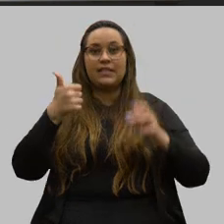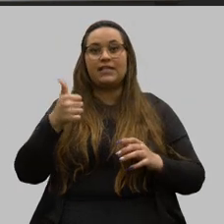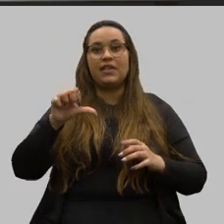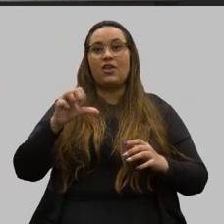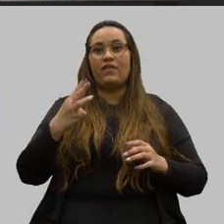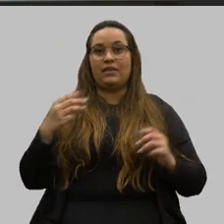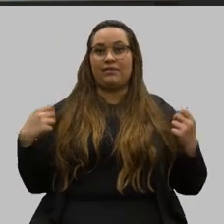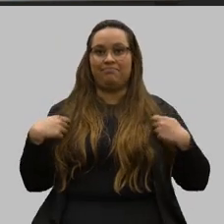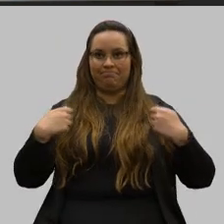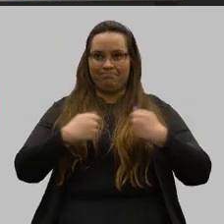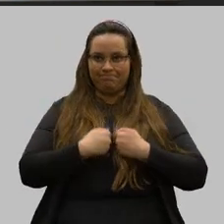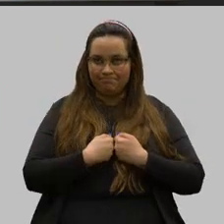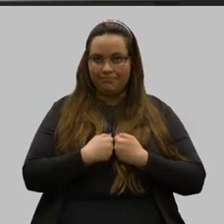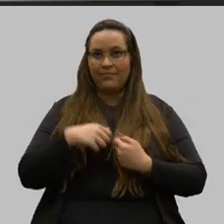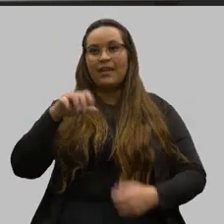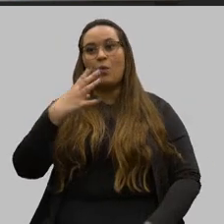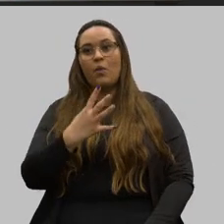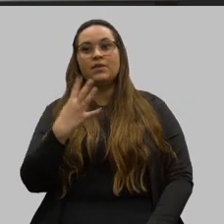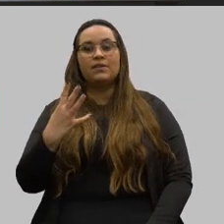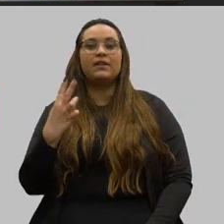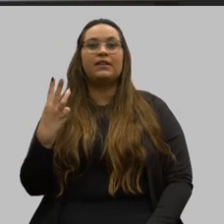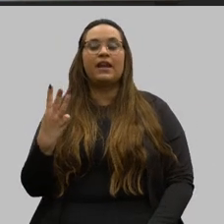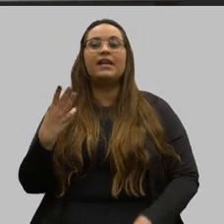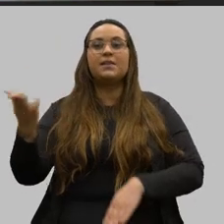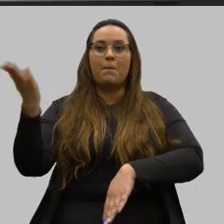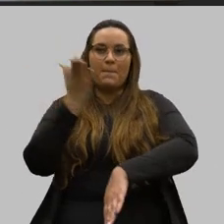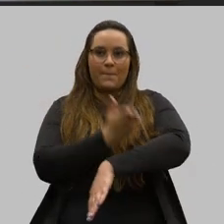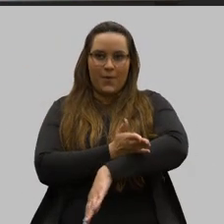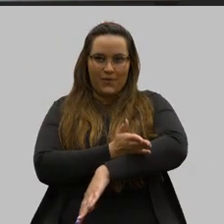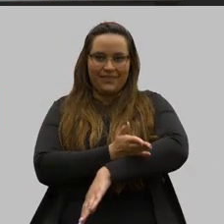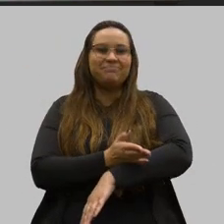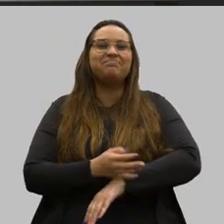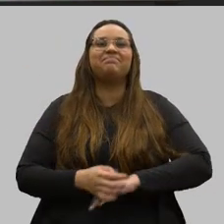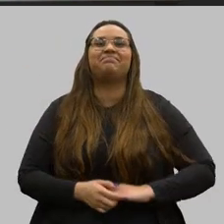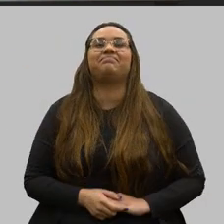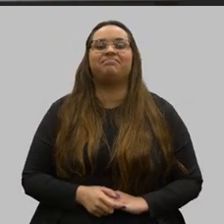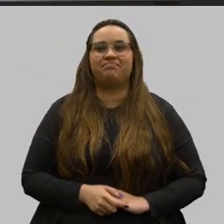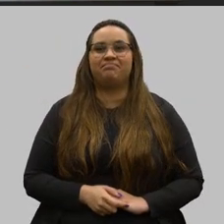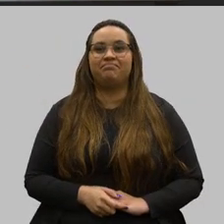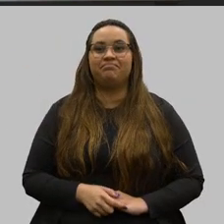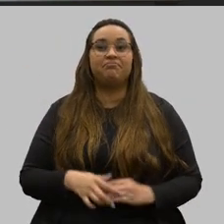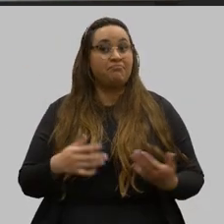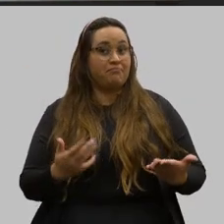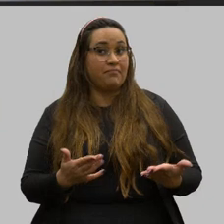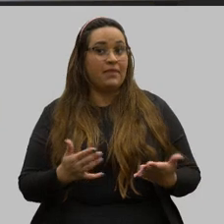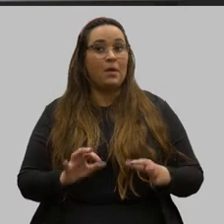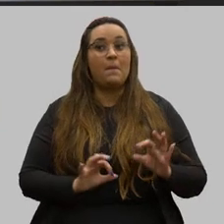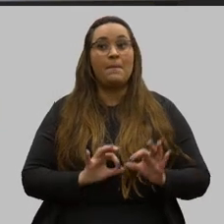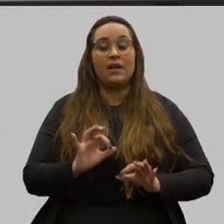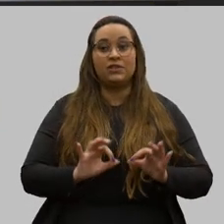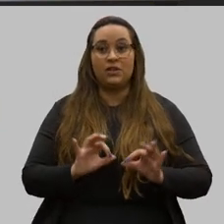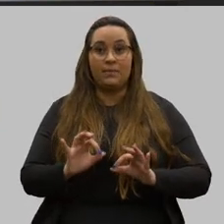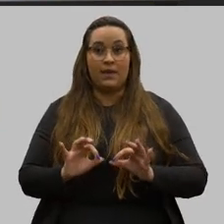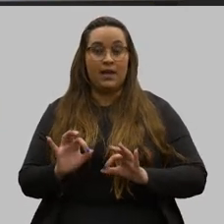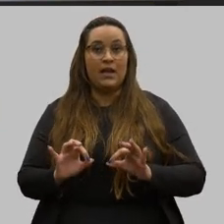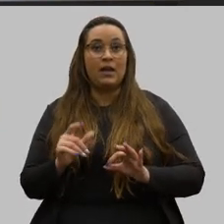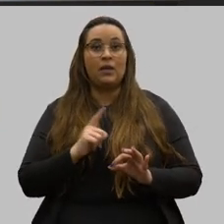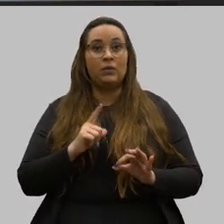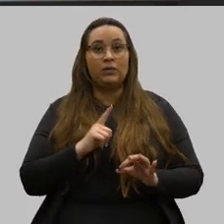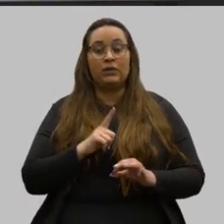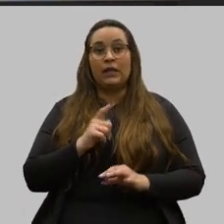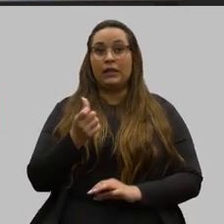443 botas No que diz respeito ao planejamento já é bem conhecido hoje nós temos seis comandos